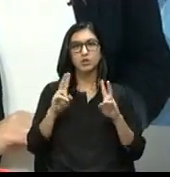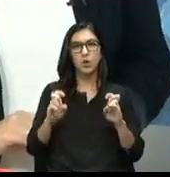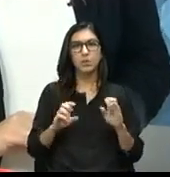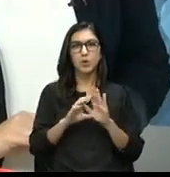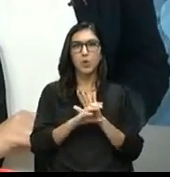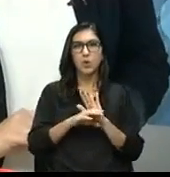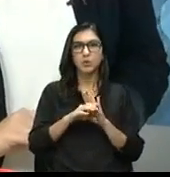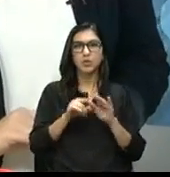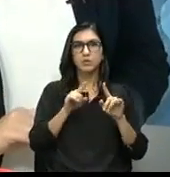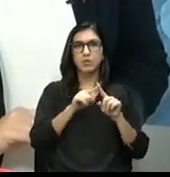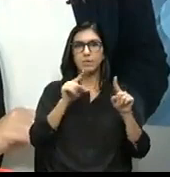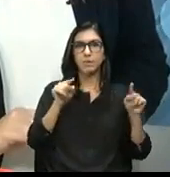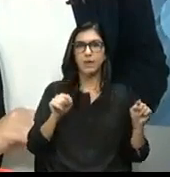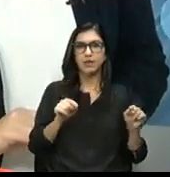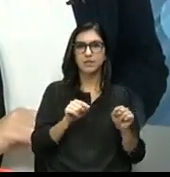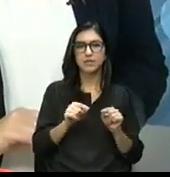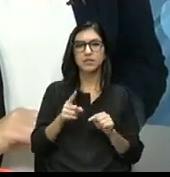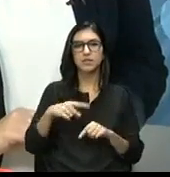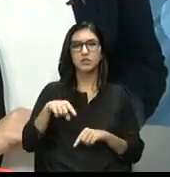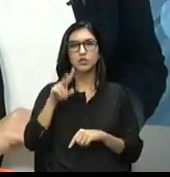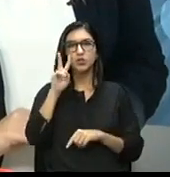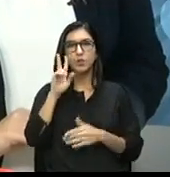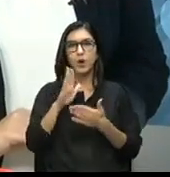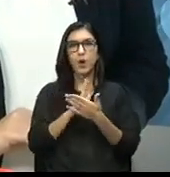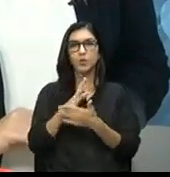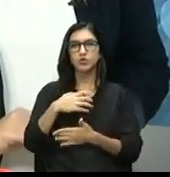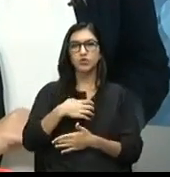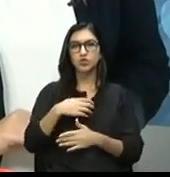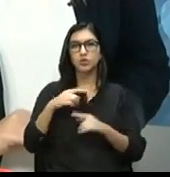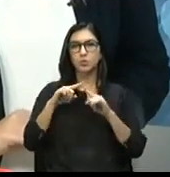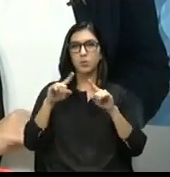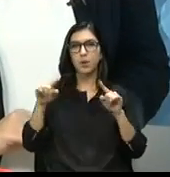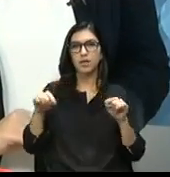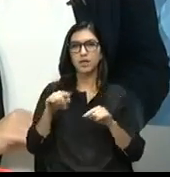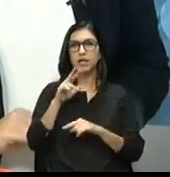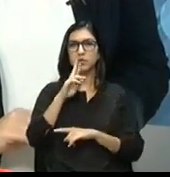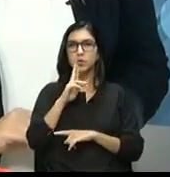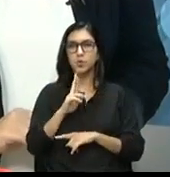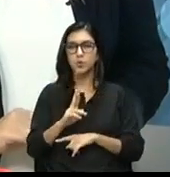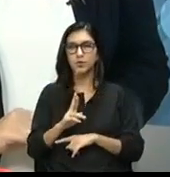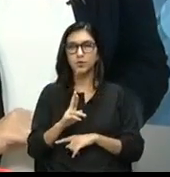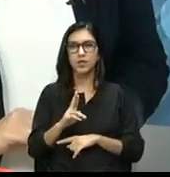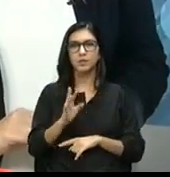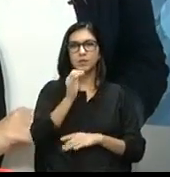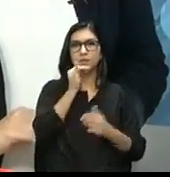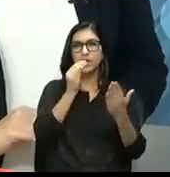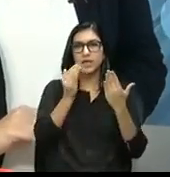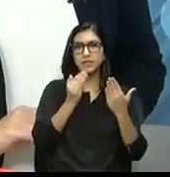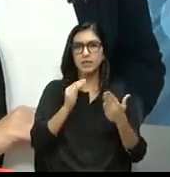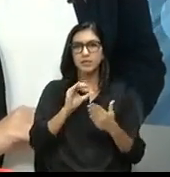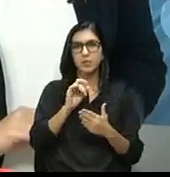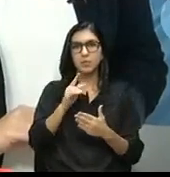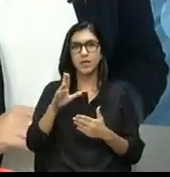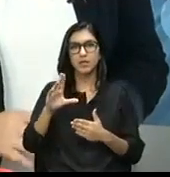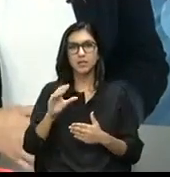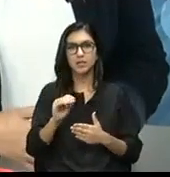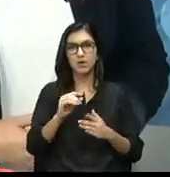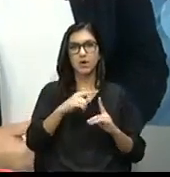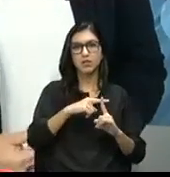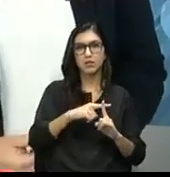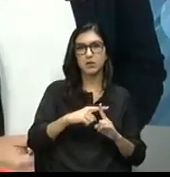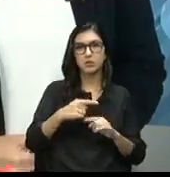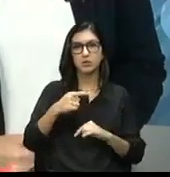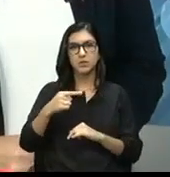conceituação de matrizes, nós vimos alguns tipos de matrizes, resolvemos exemplos com as operações de adição,